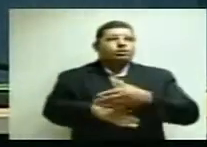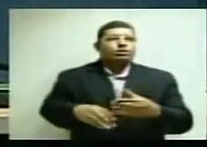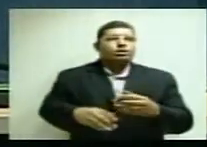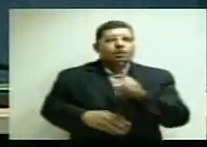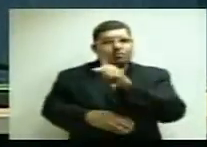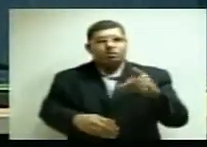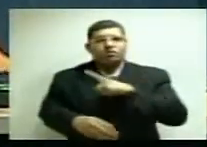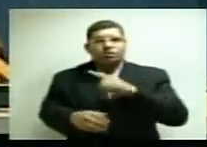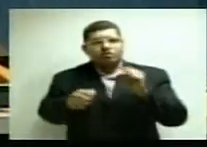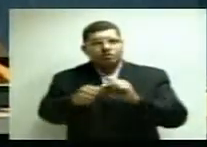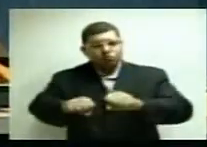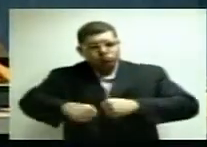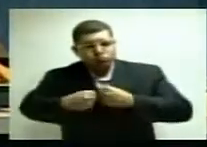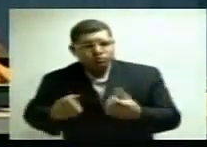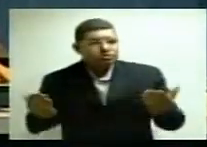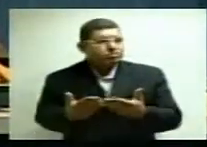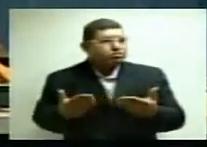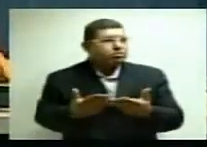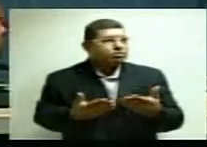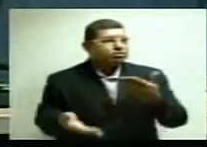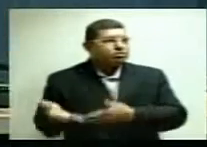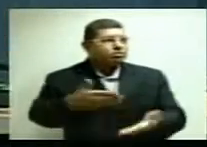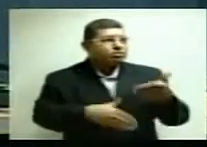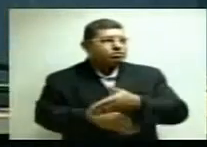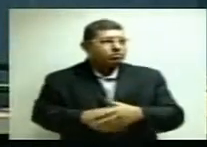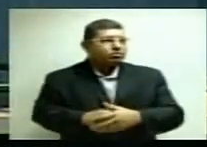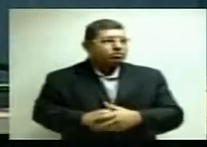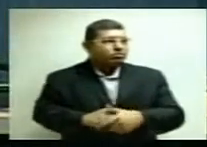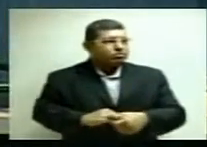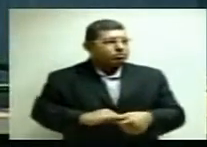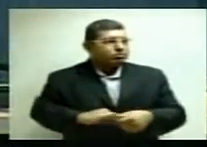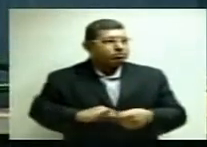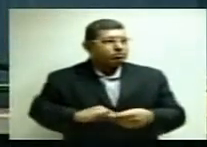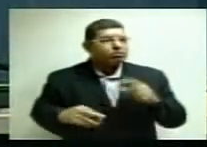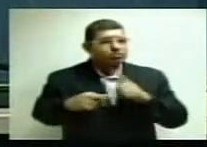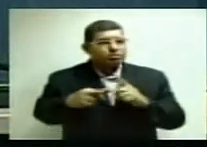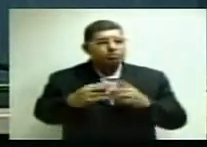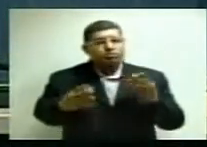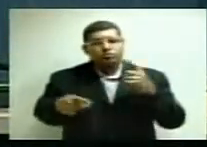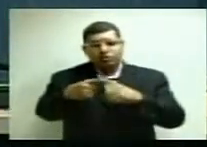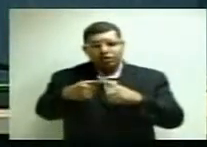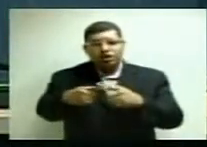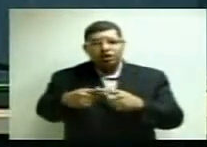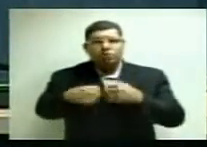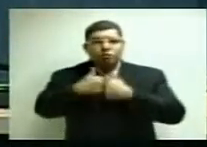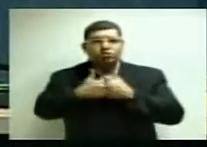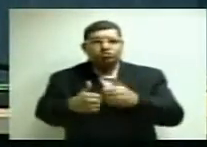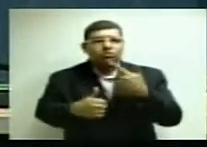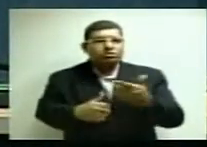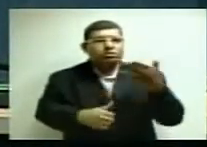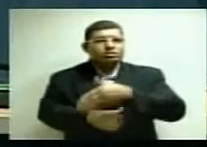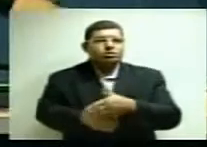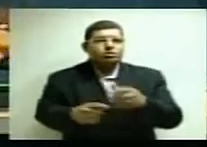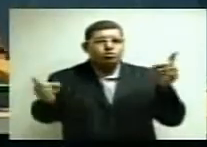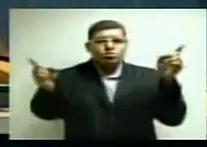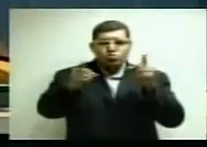A Prefeitura tem feito um esforço de colocar a porta do lado esquerdo, porque os ônibus não têm porta do lado esquerdo, os